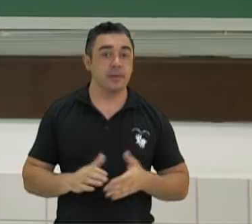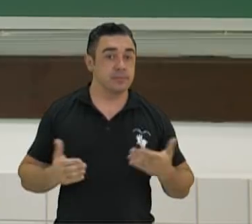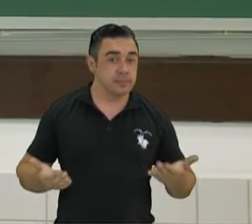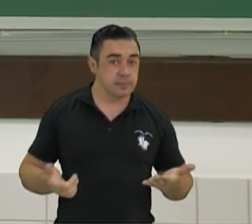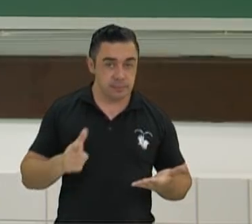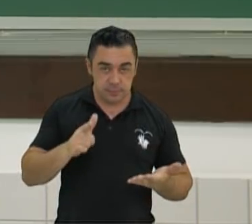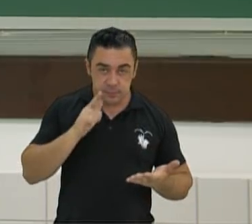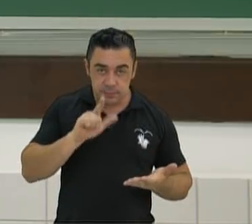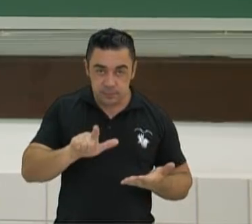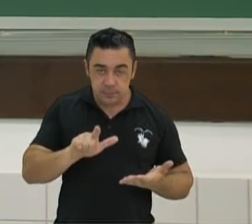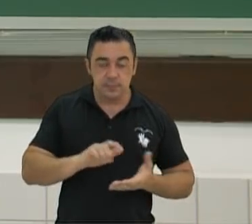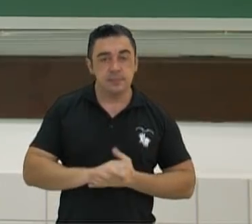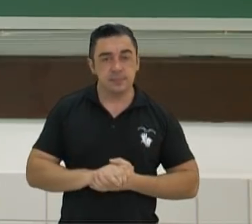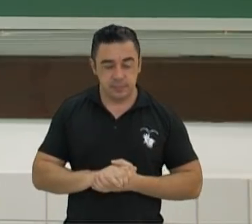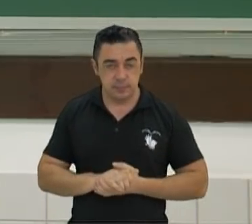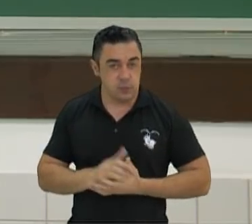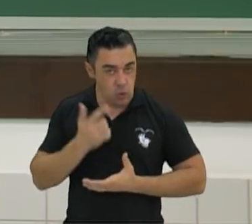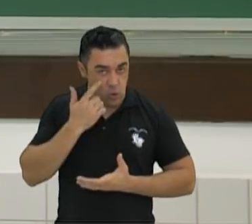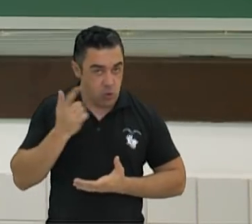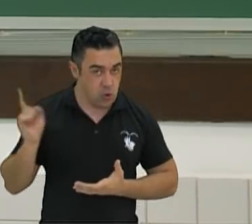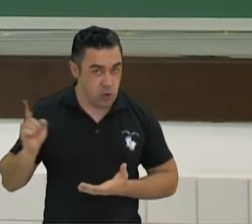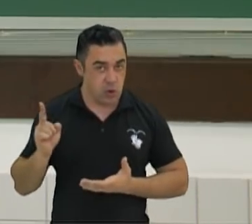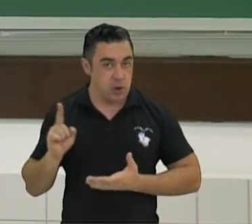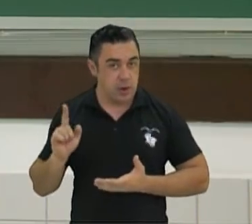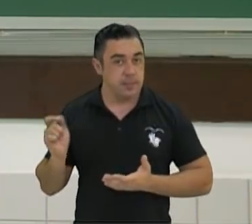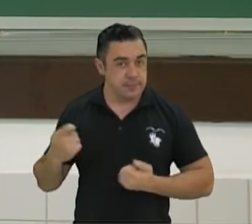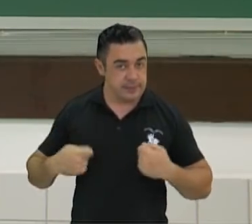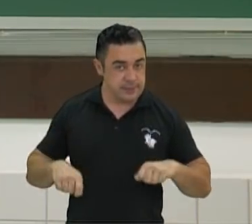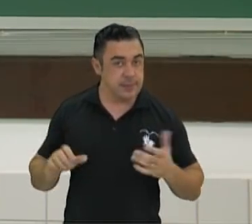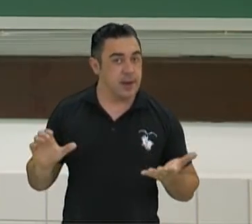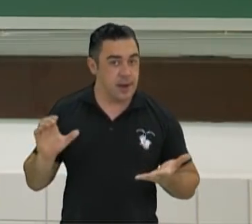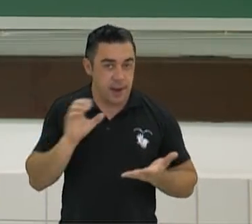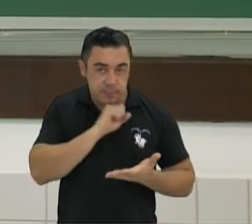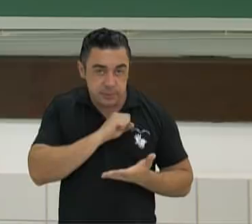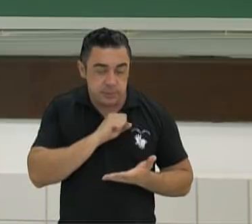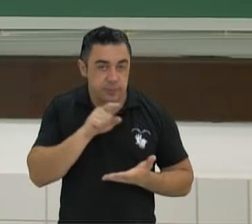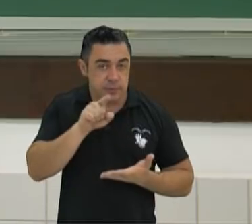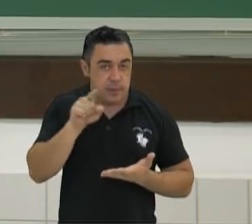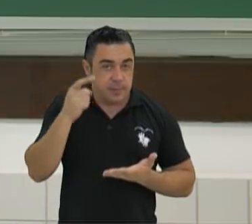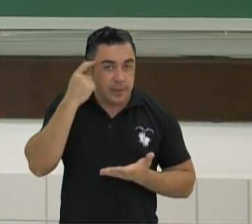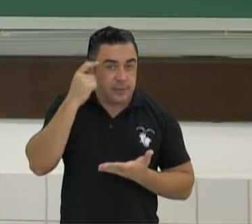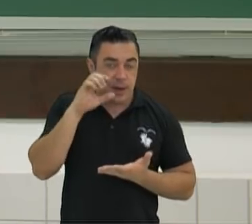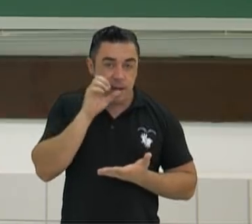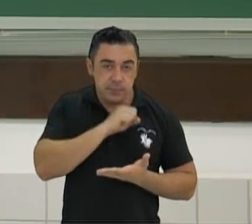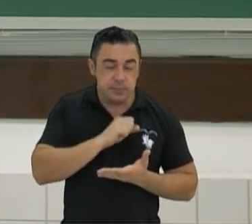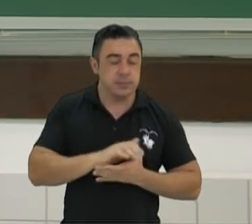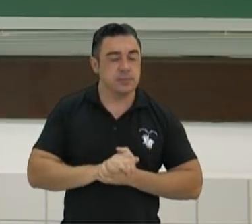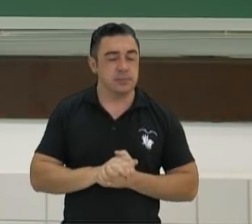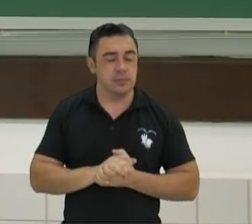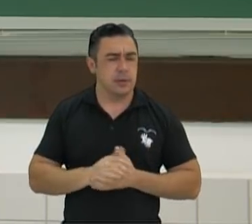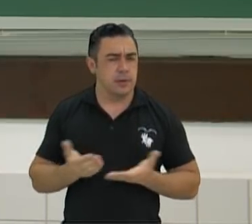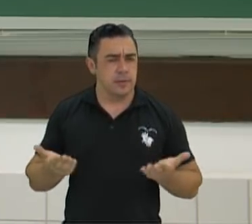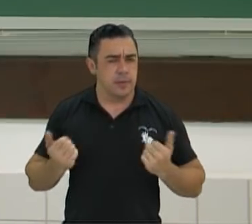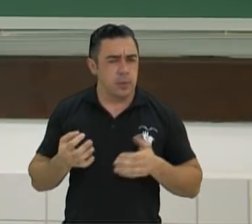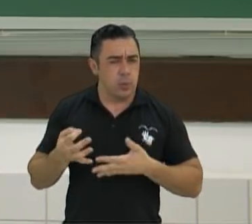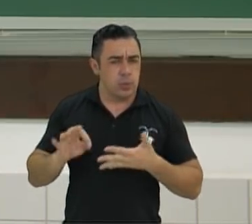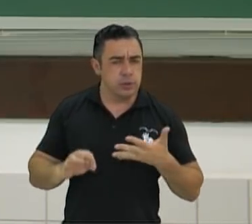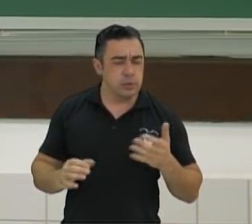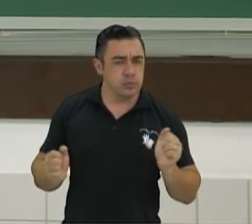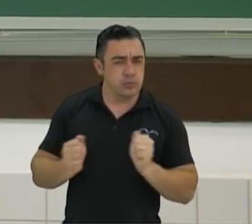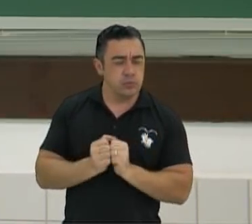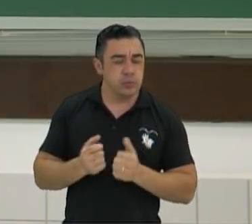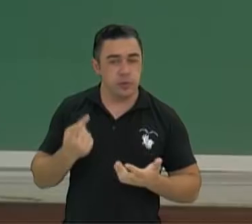E aí, conseguiram? Olha que quiz tem que ser vapt-vupt, hein? Pensar rapidinho. Vamos corrigir juntos